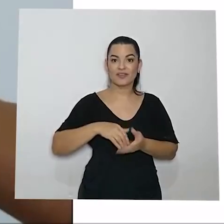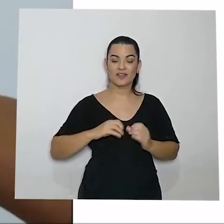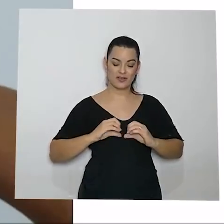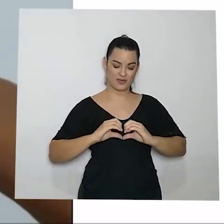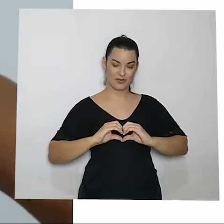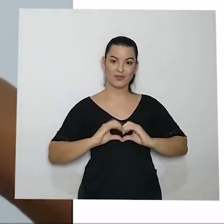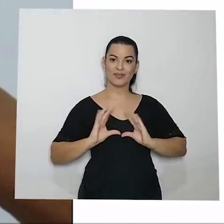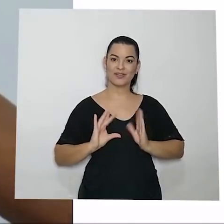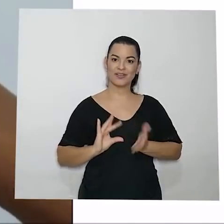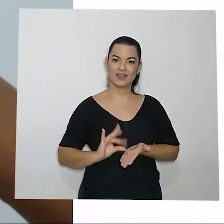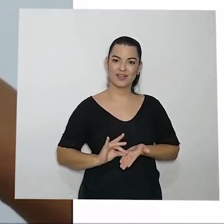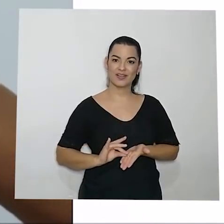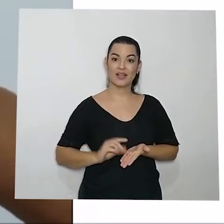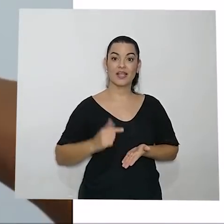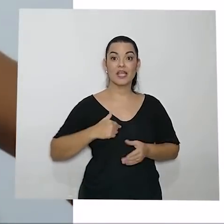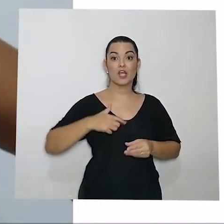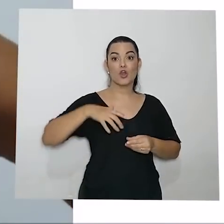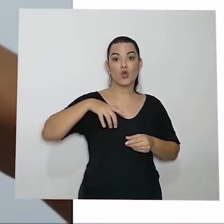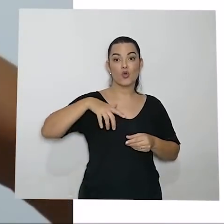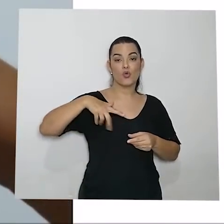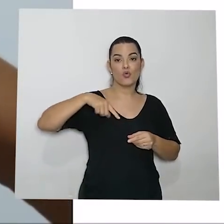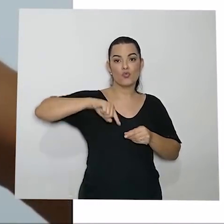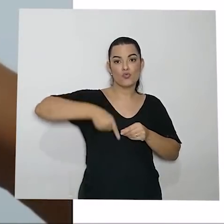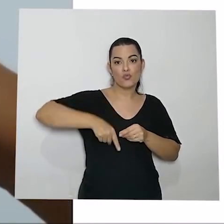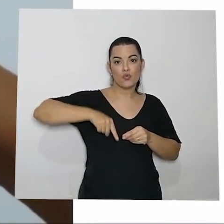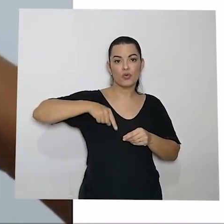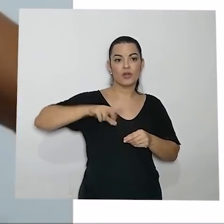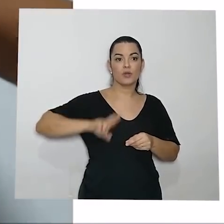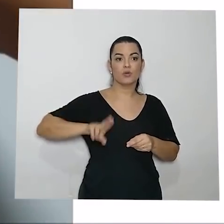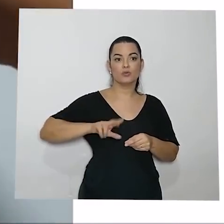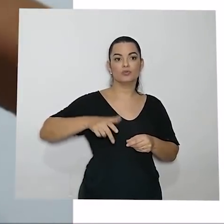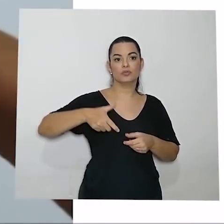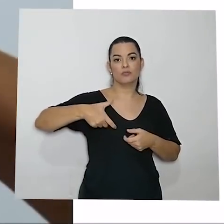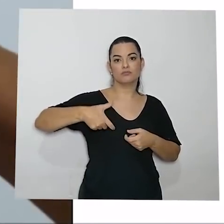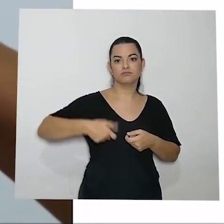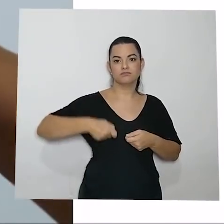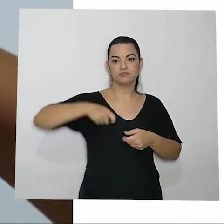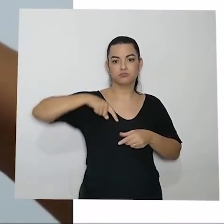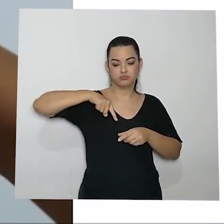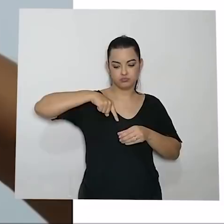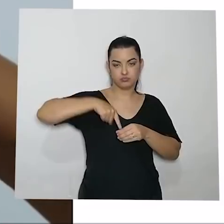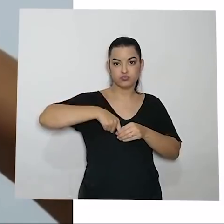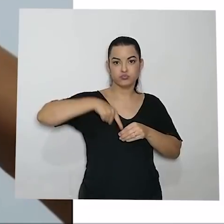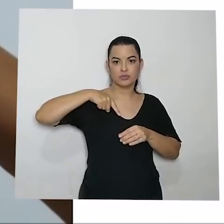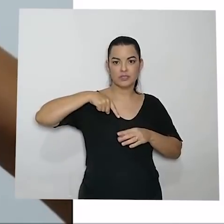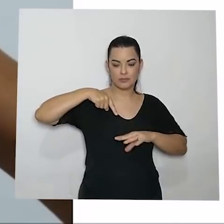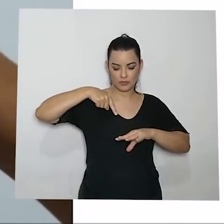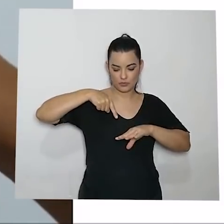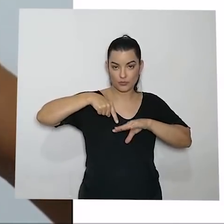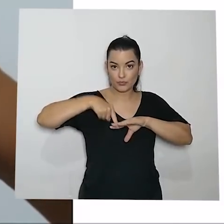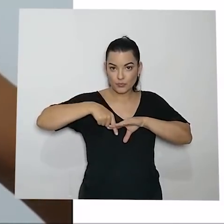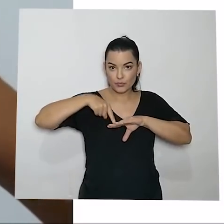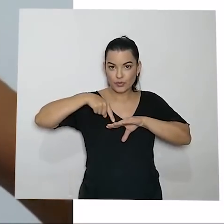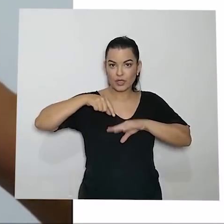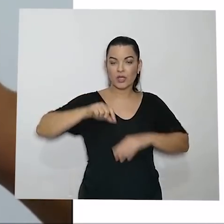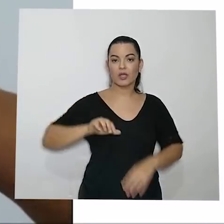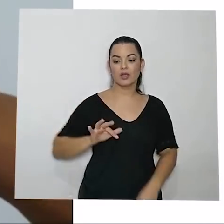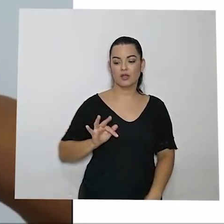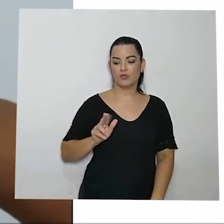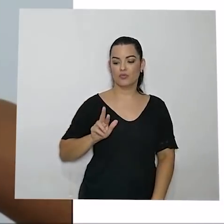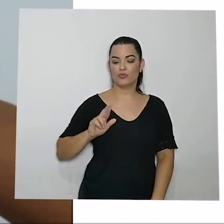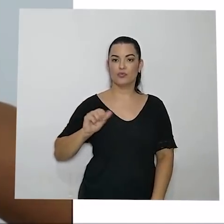pode também pedir para um adulto furar para você. Você pode colocar uma fita ou o que você desejar, tudo